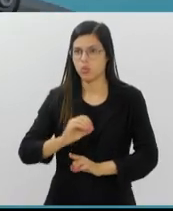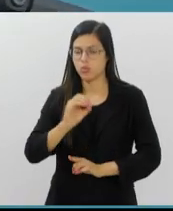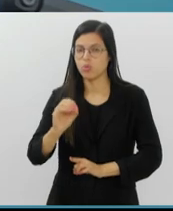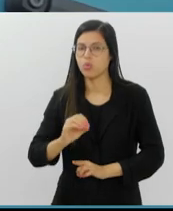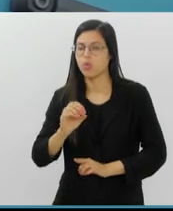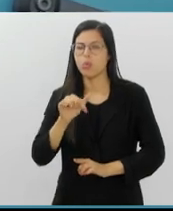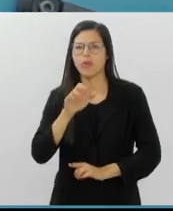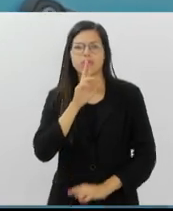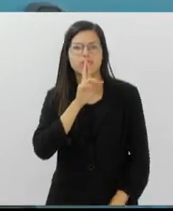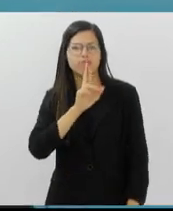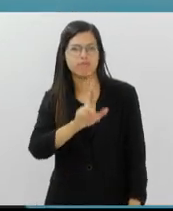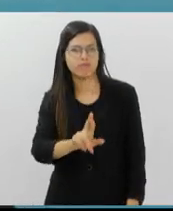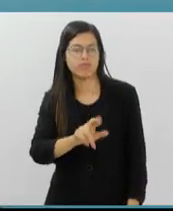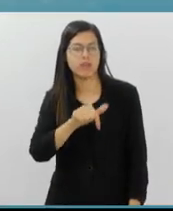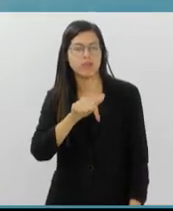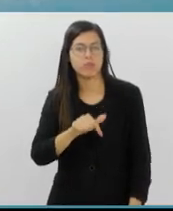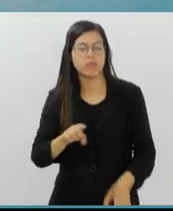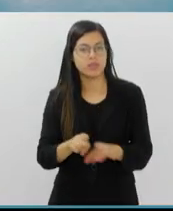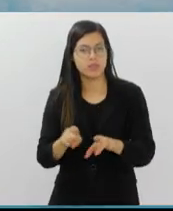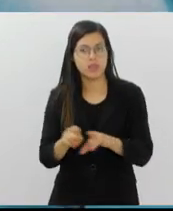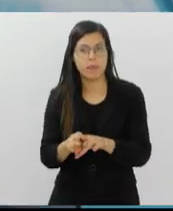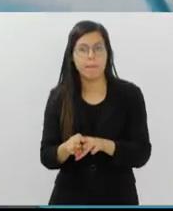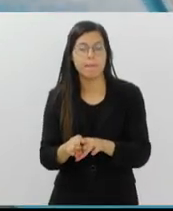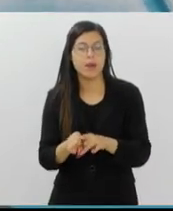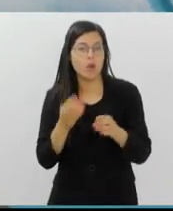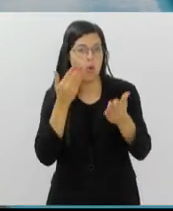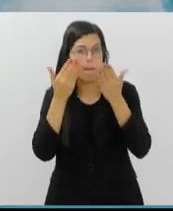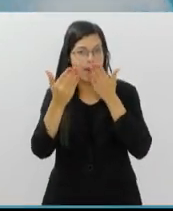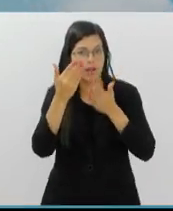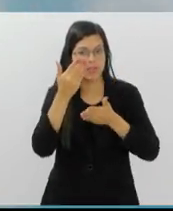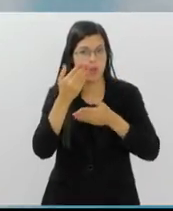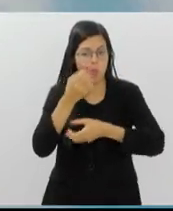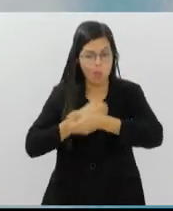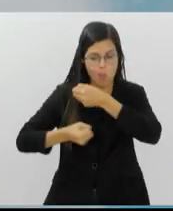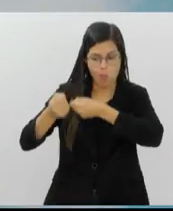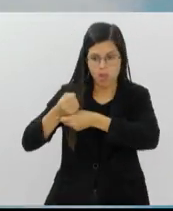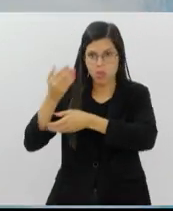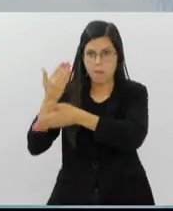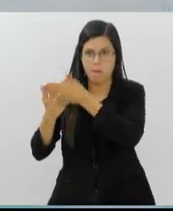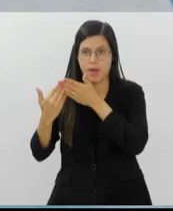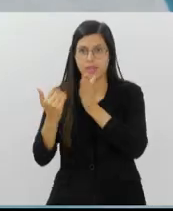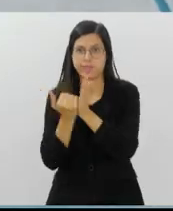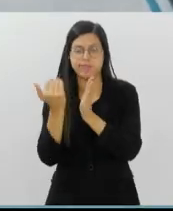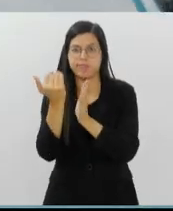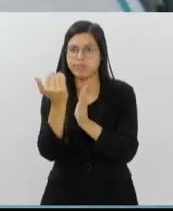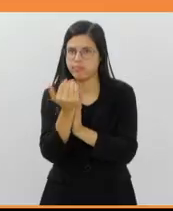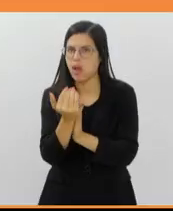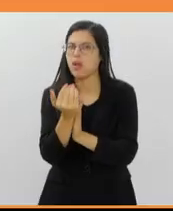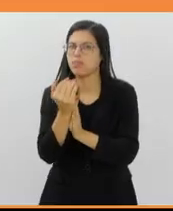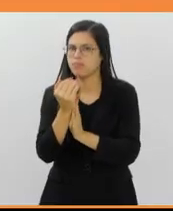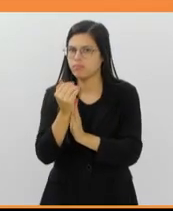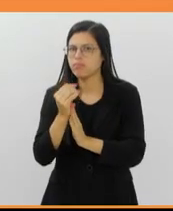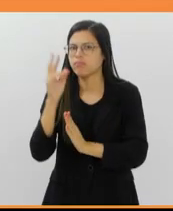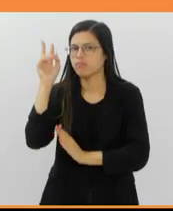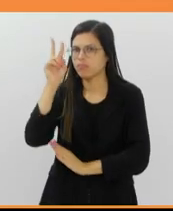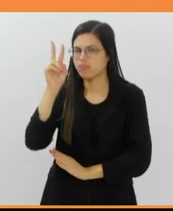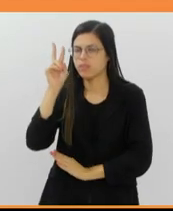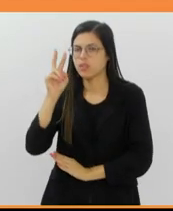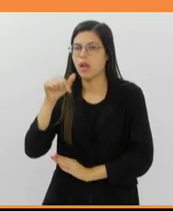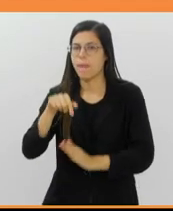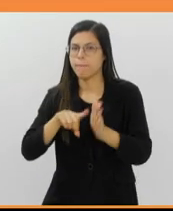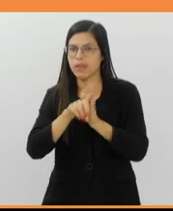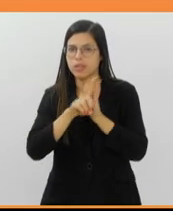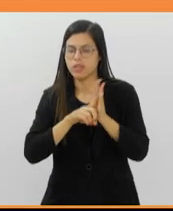quarto trimestre também supera o índice de outubro do ano passado e fica acima da média histórica. A pesquisa elaborada